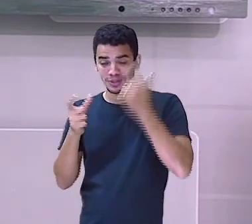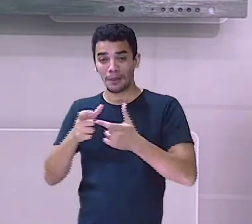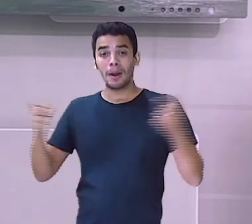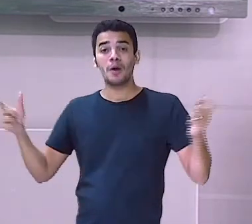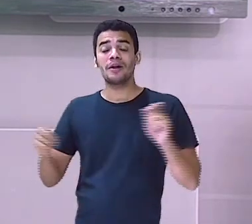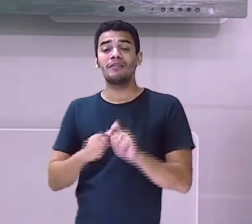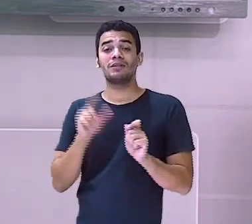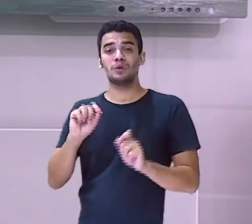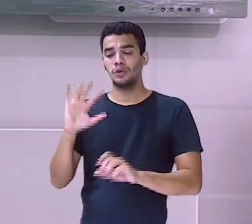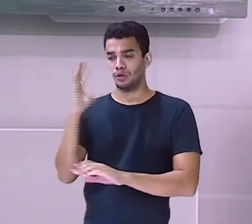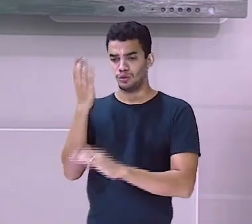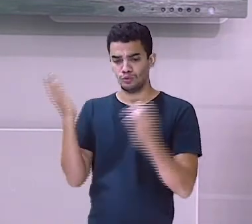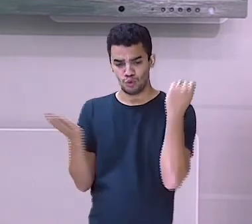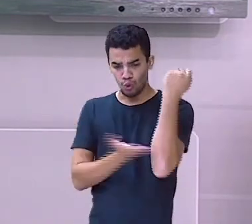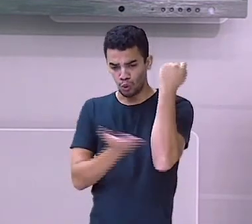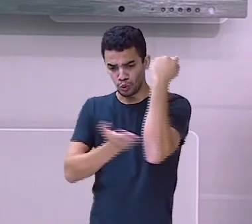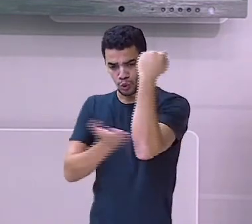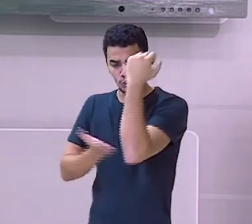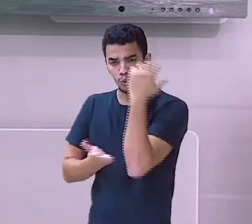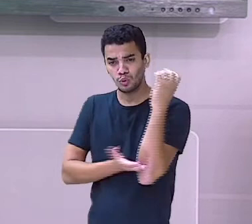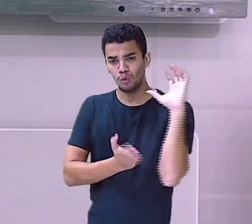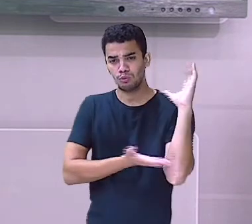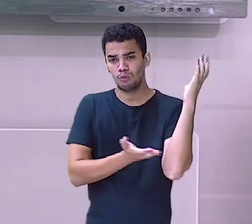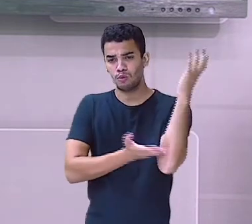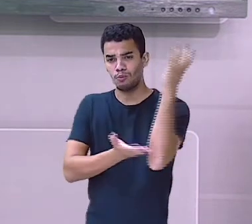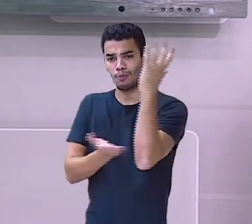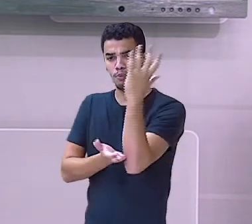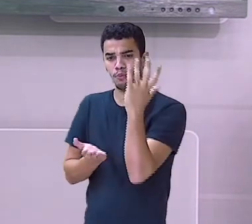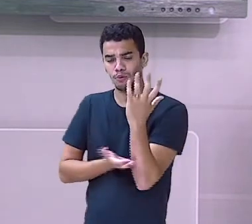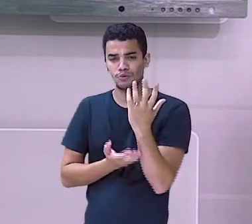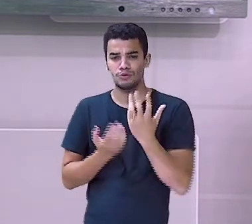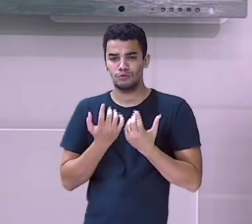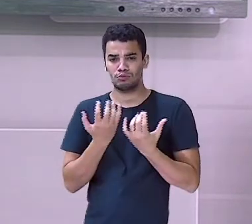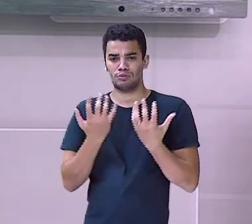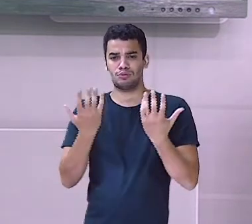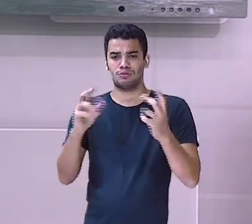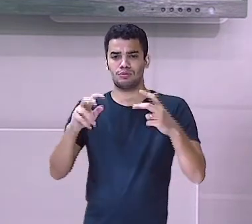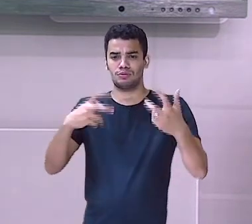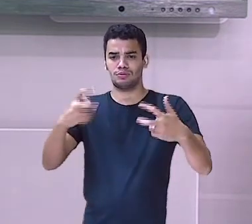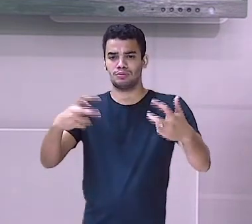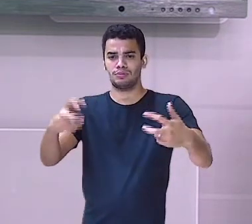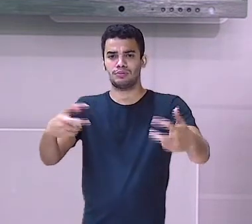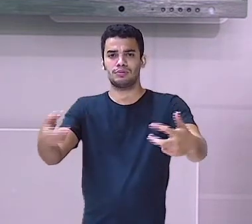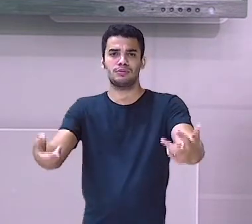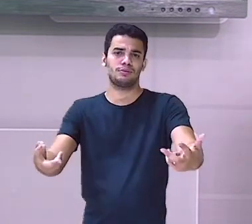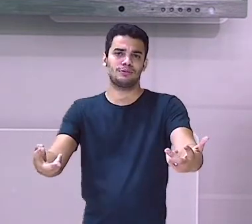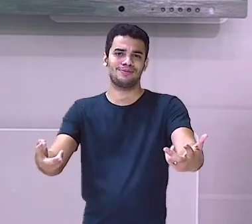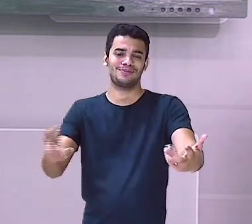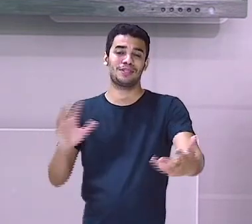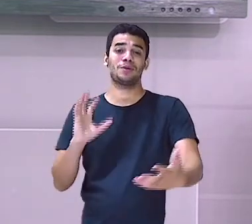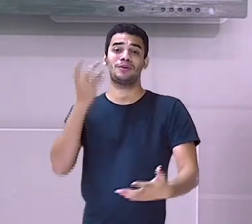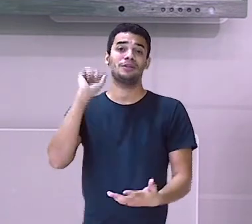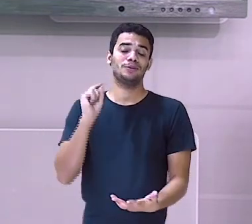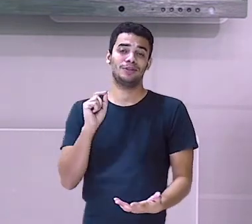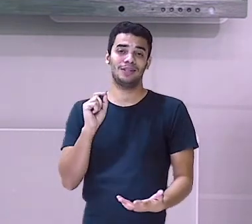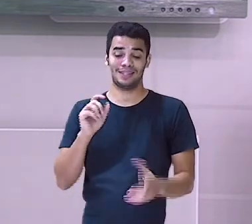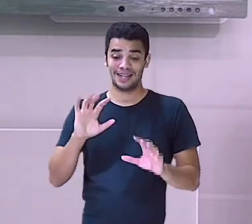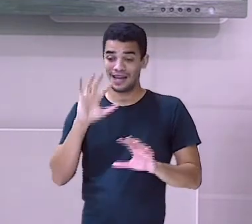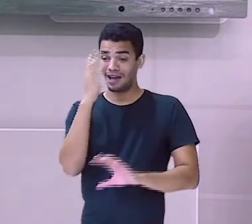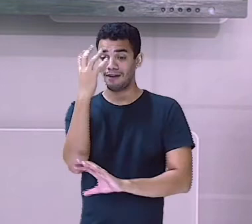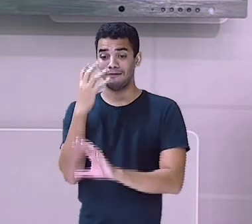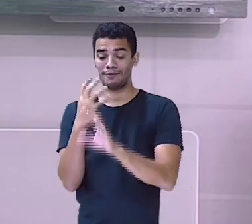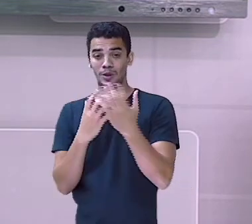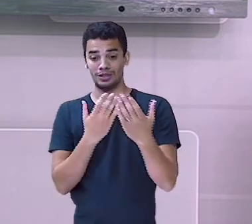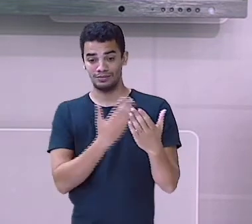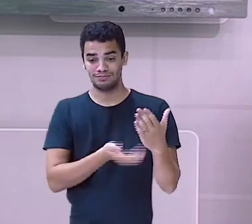e não dão o tempo necessário para essa floresta se renovar ou para essa madeira